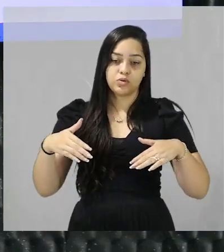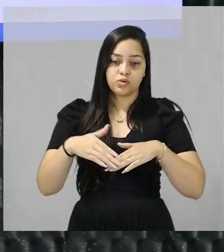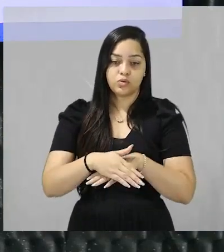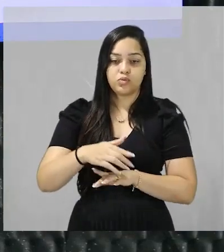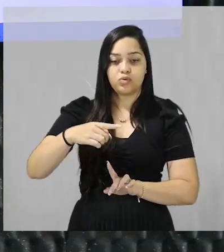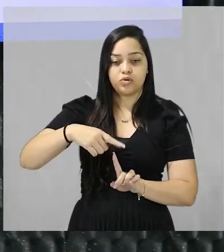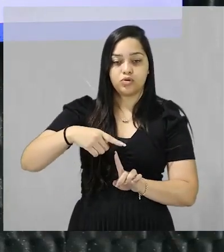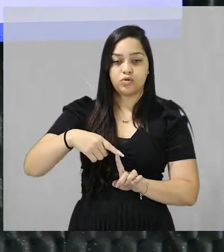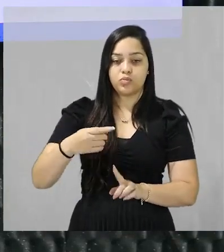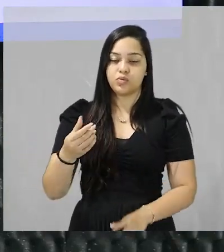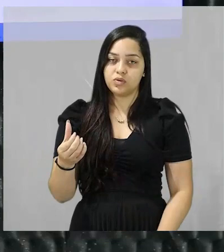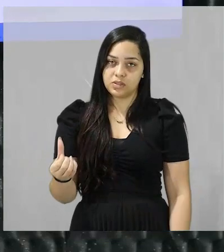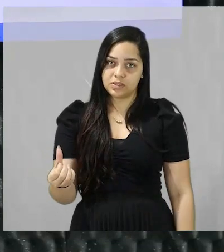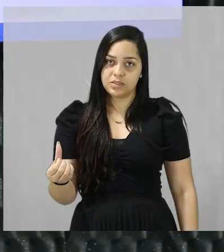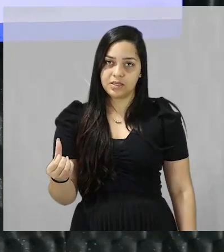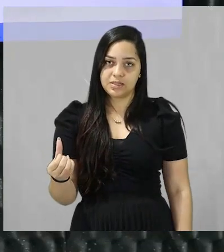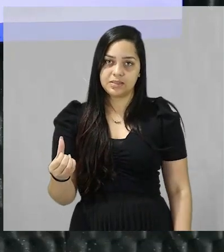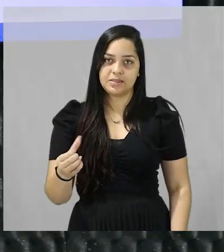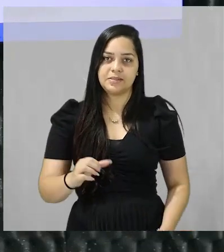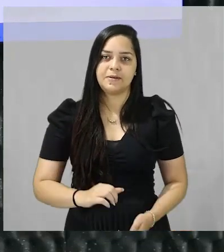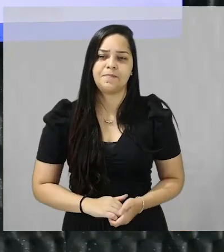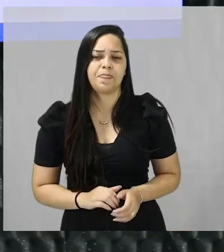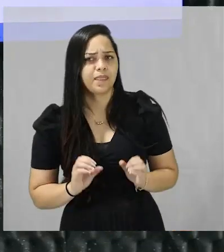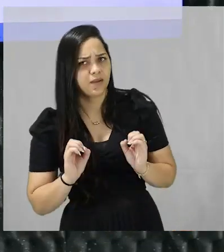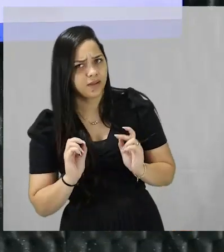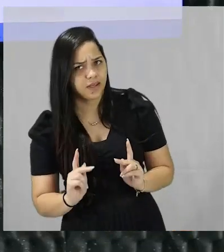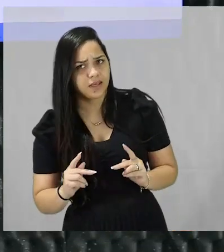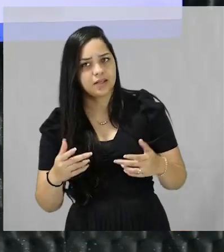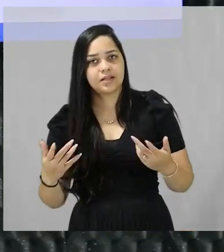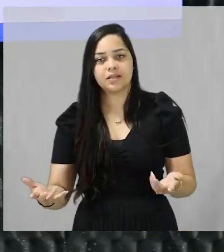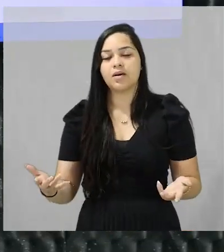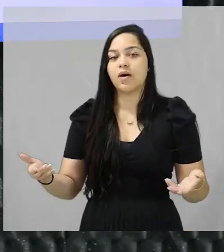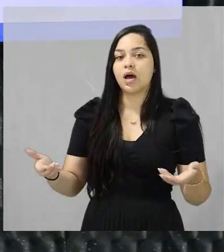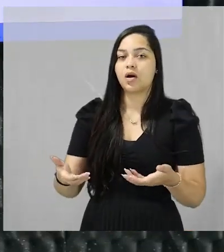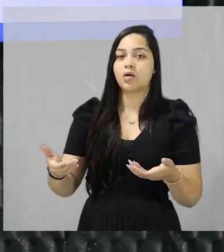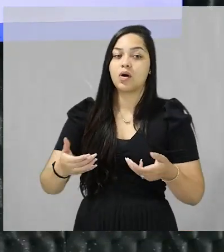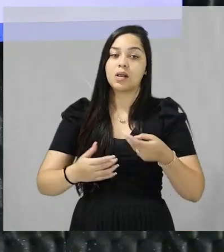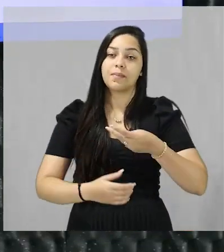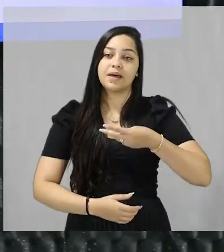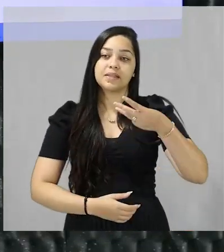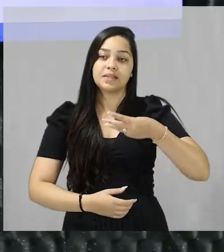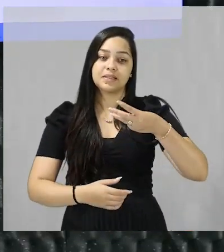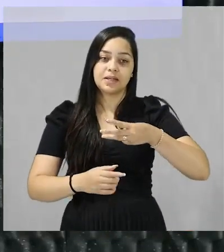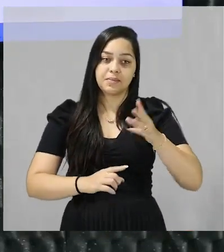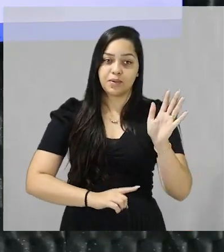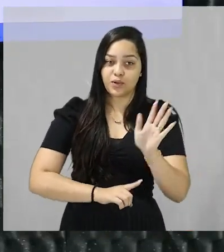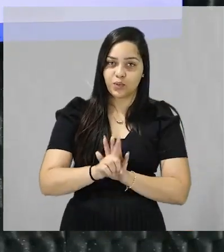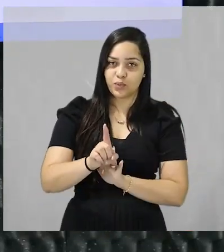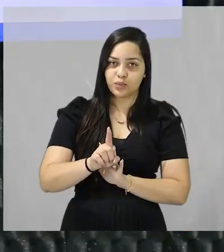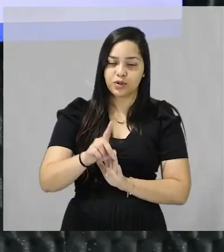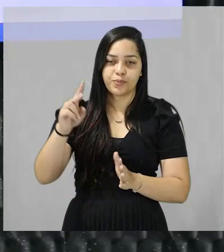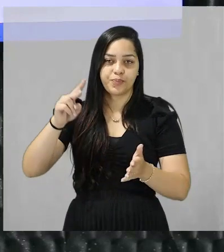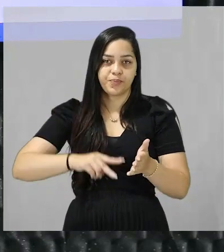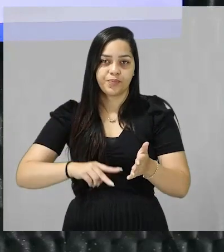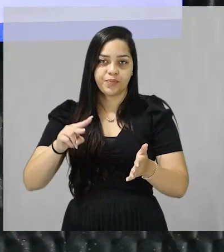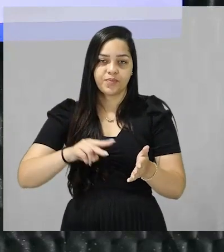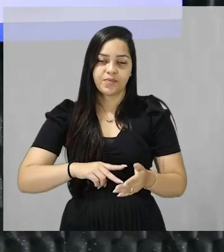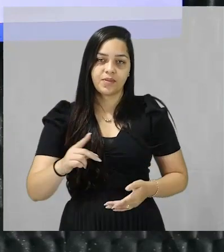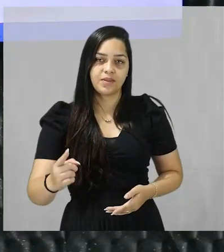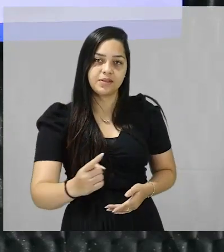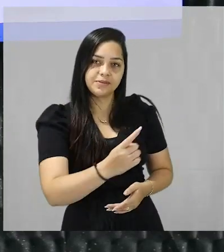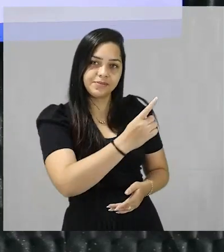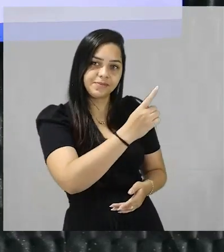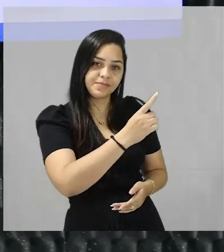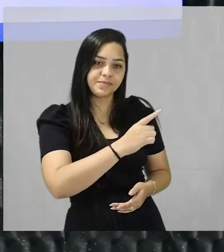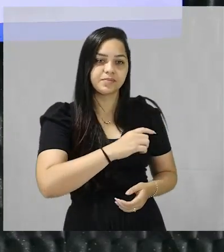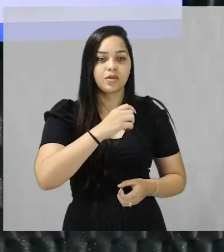tipo cis. Beleza, turminha? Então, vamos para a terceira questão. Então, questão do